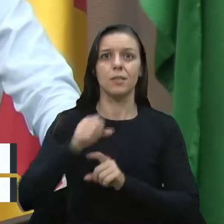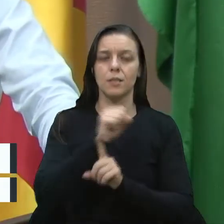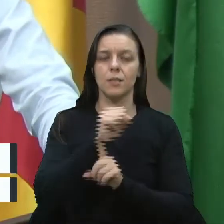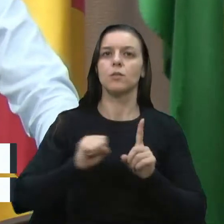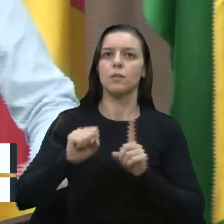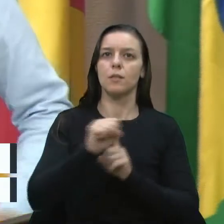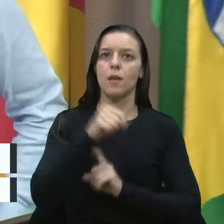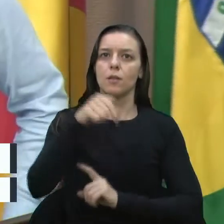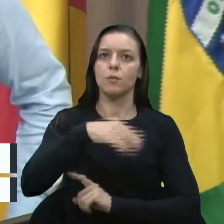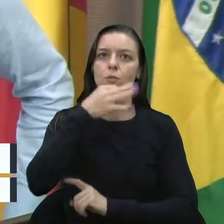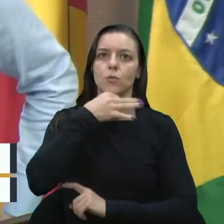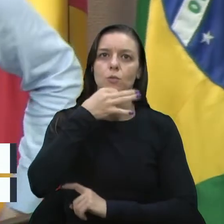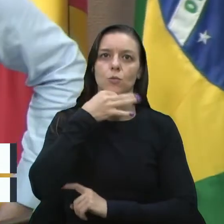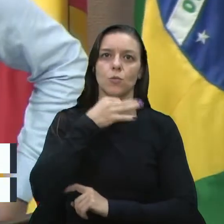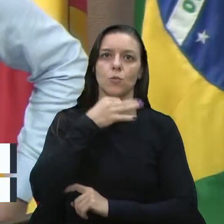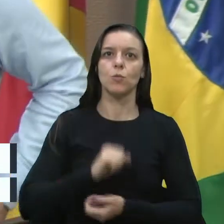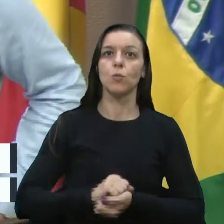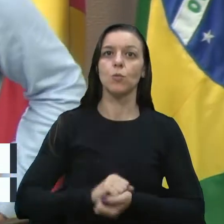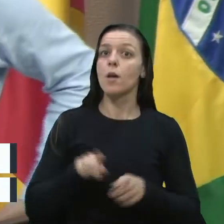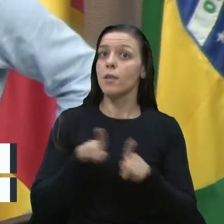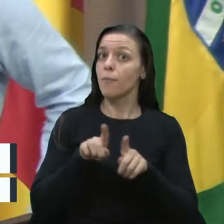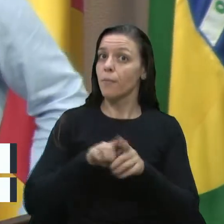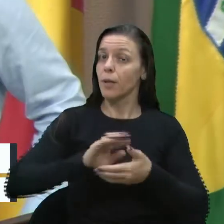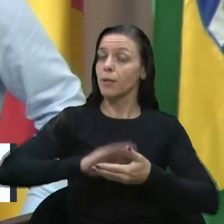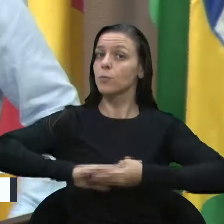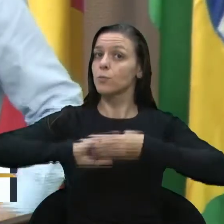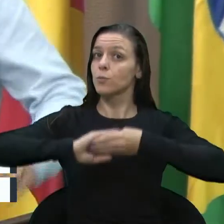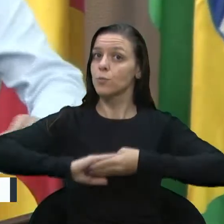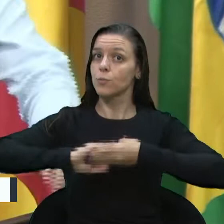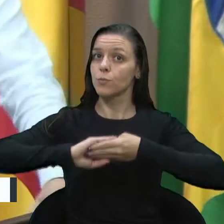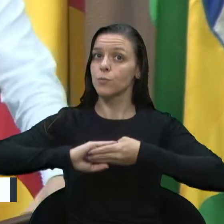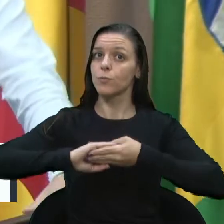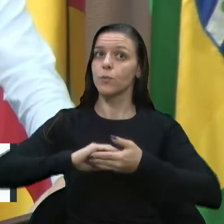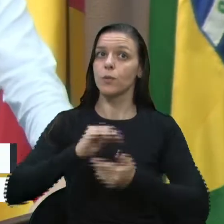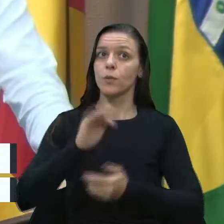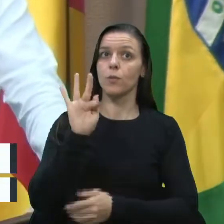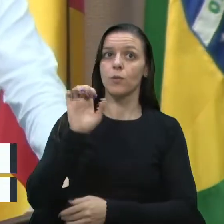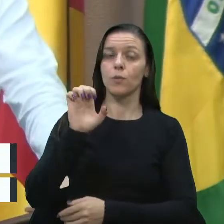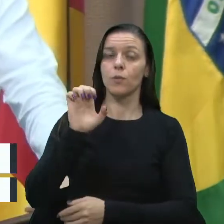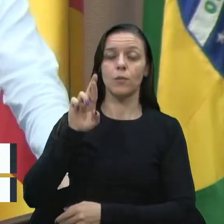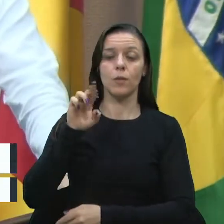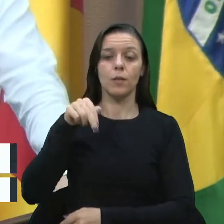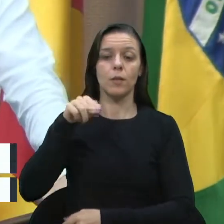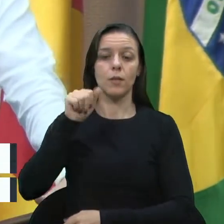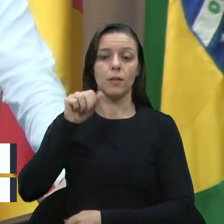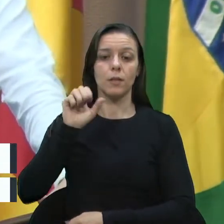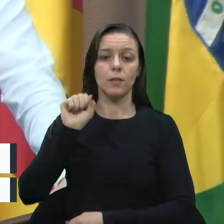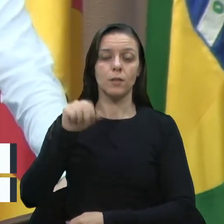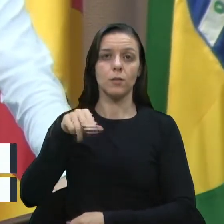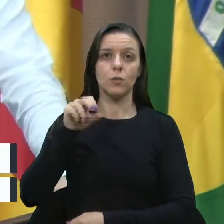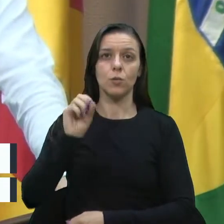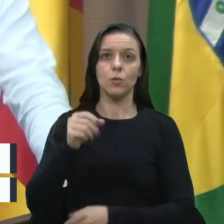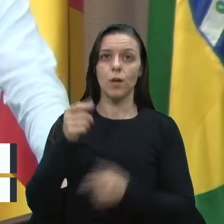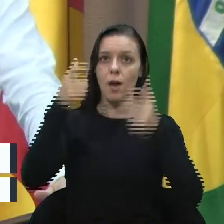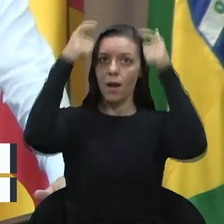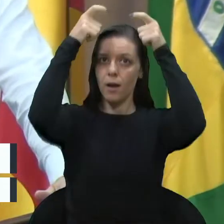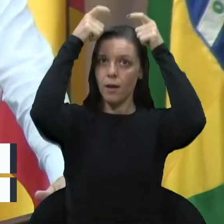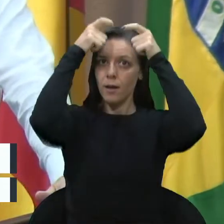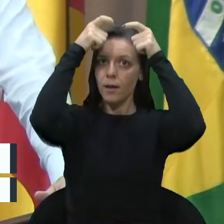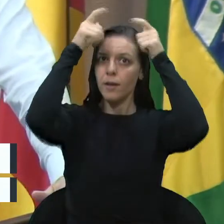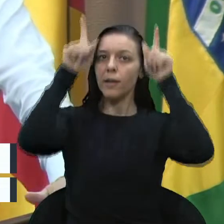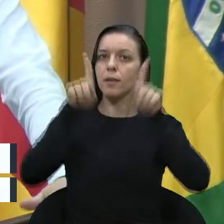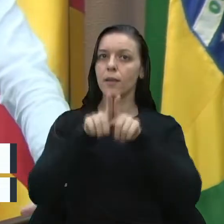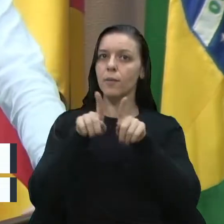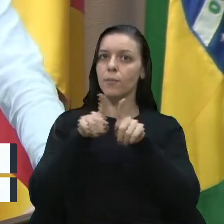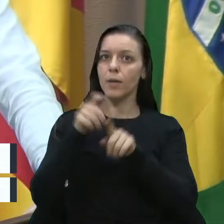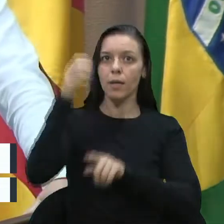Sul. Mais uma vez também os nossos cumprimentos ao Fernando Bertotto, à Rainha Priscila, às princesas Bianca e Bruna, que